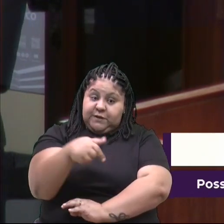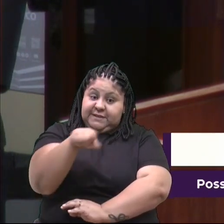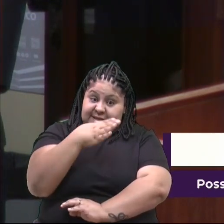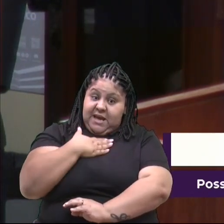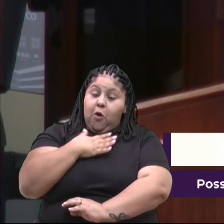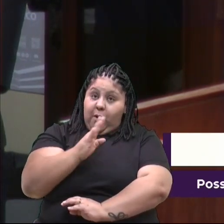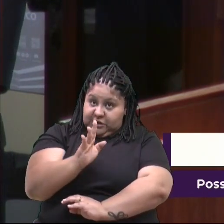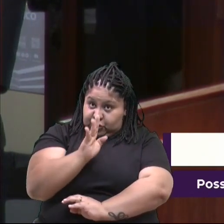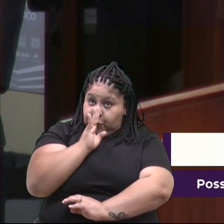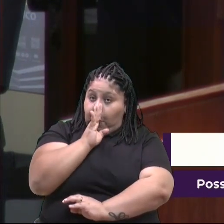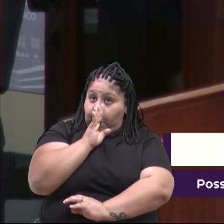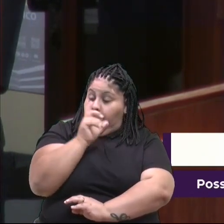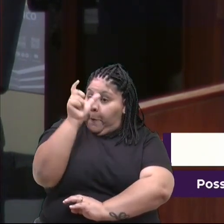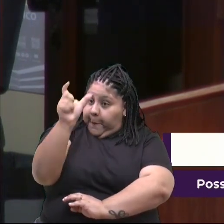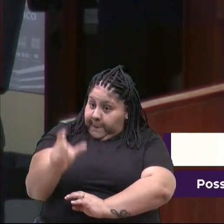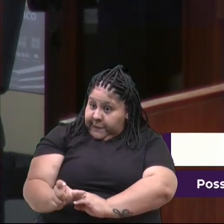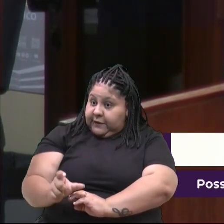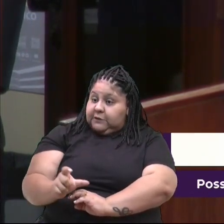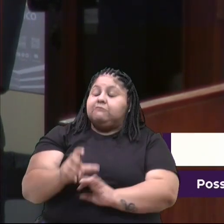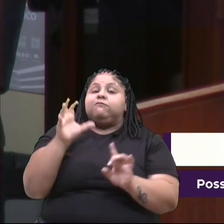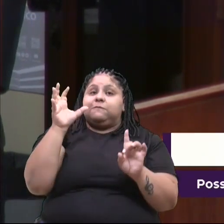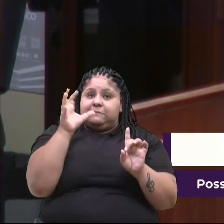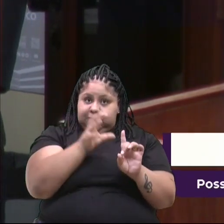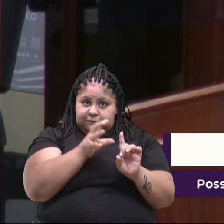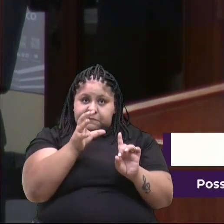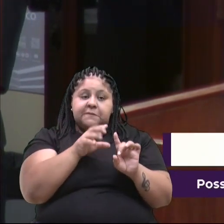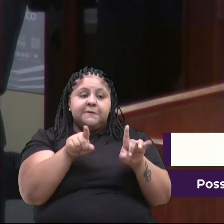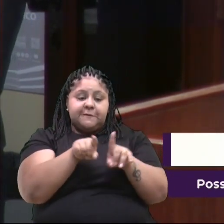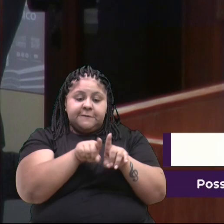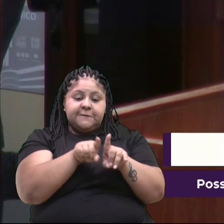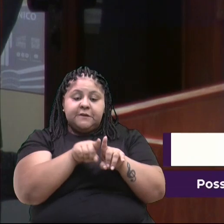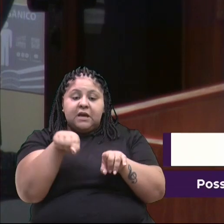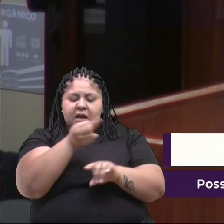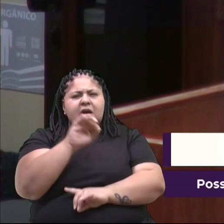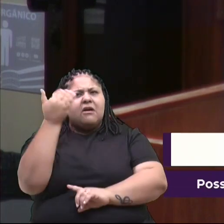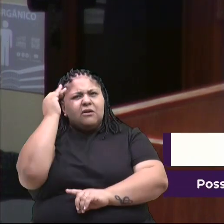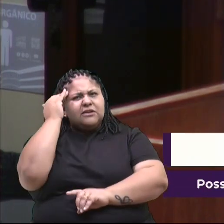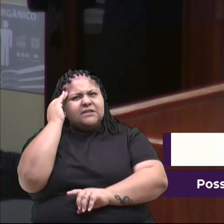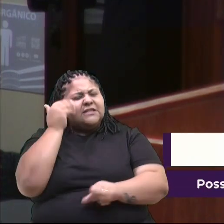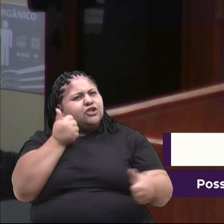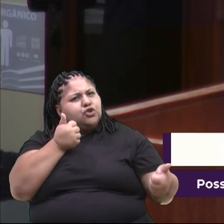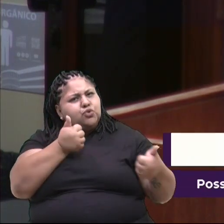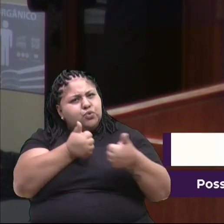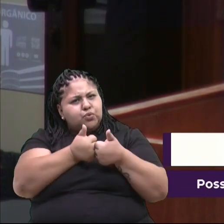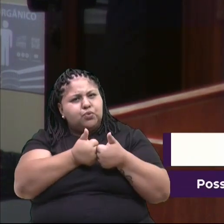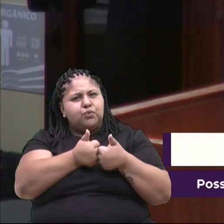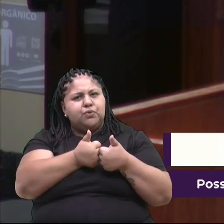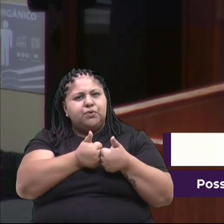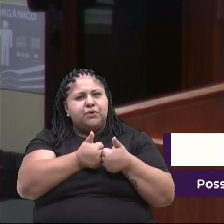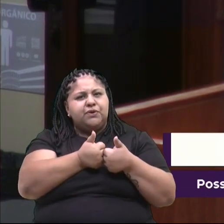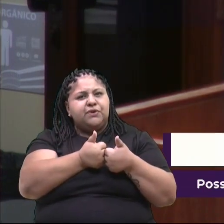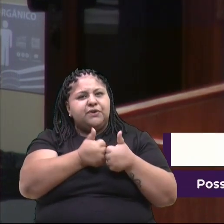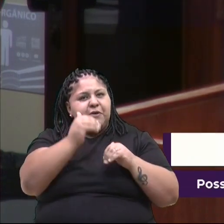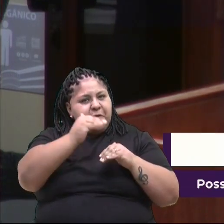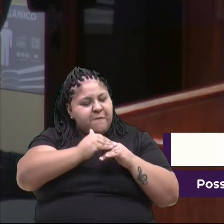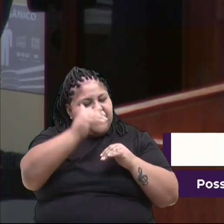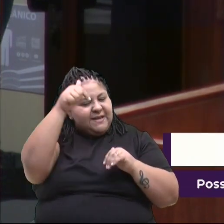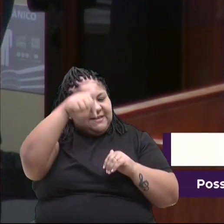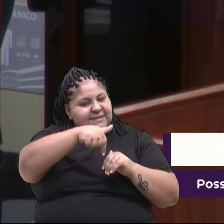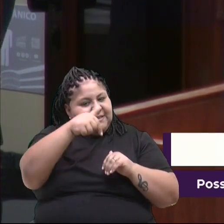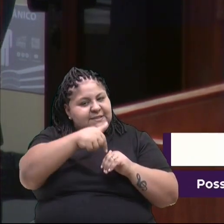admiro, pessoas em quem eu me inspiro e que eu sei que vão estar do meu lado em mais essa